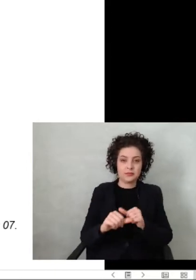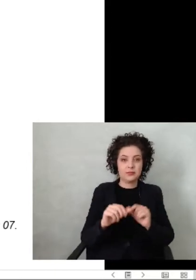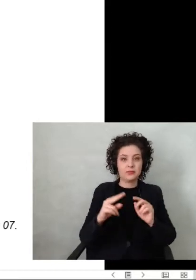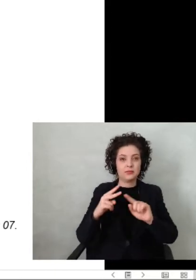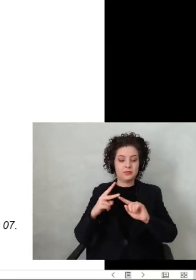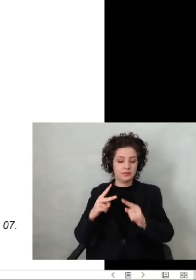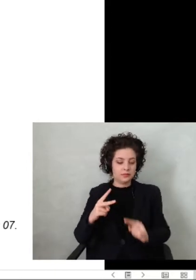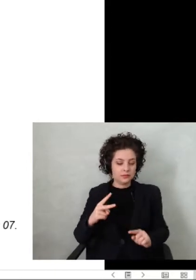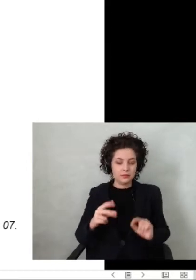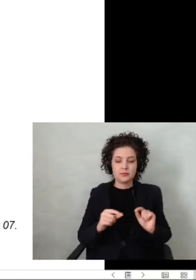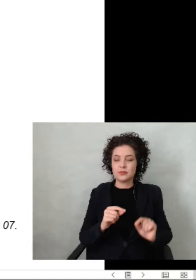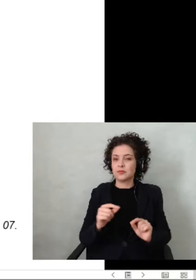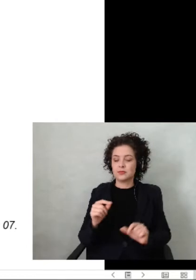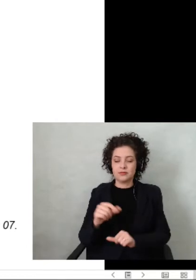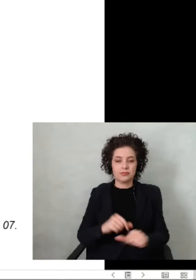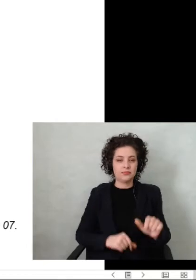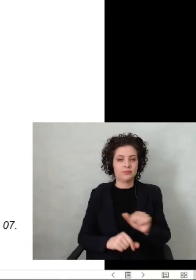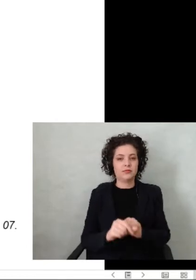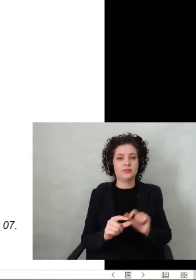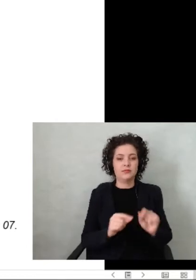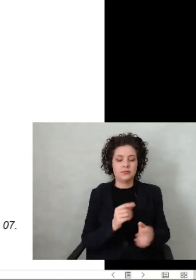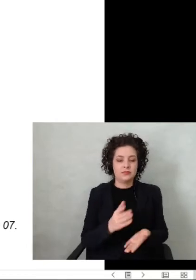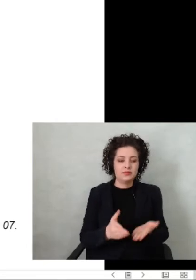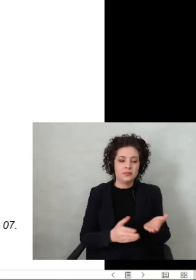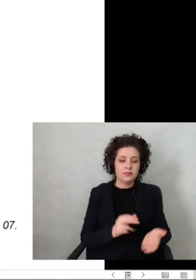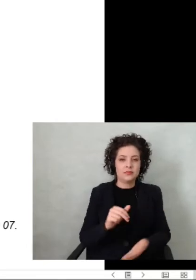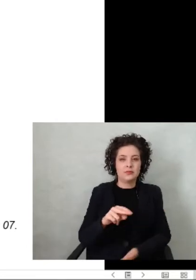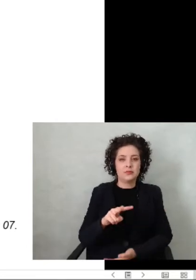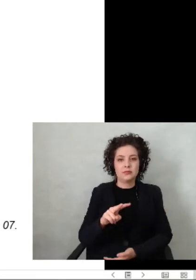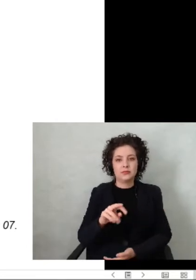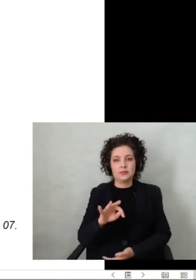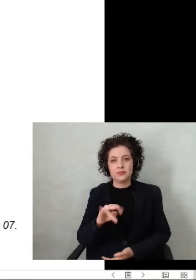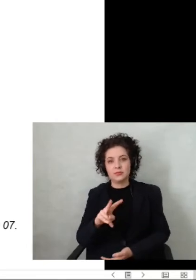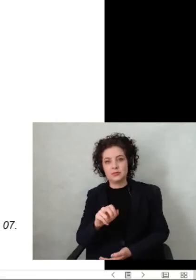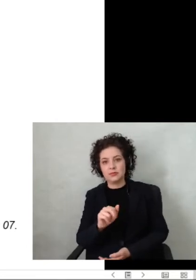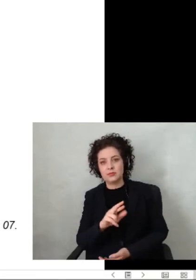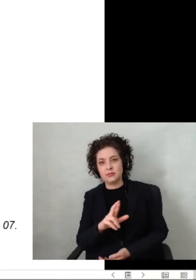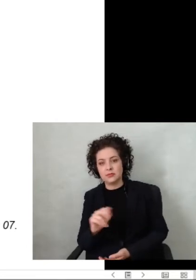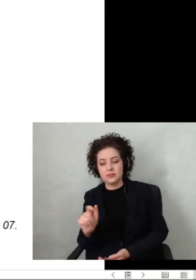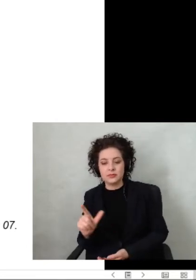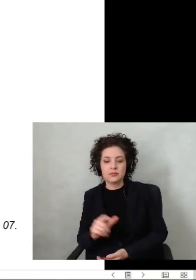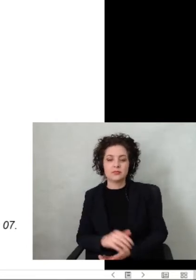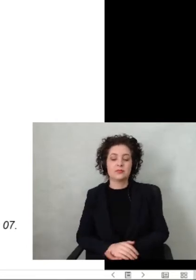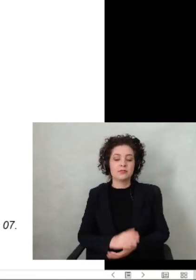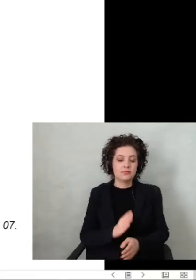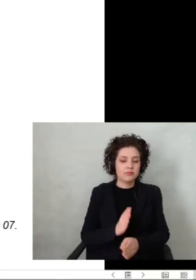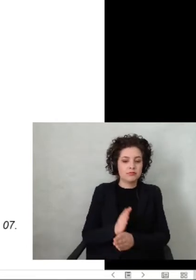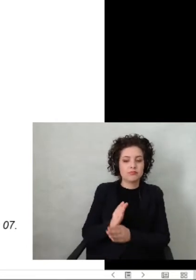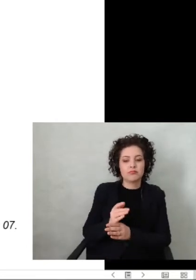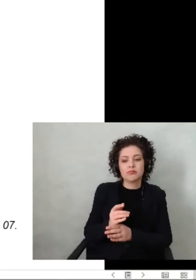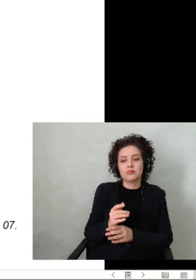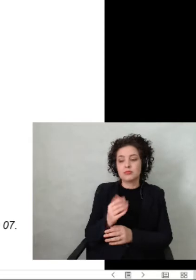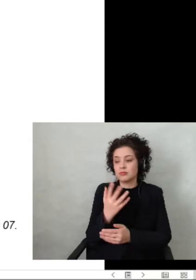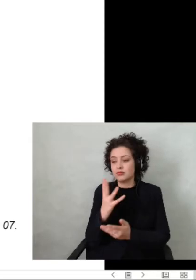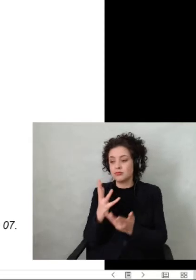antivirais. Qual que era o paradigma? Você vai achar um antiviral na natureza, no